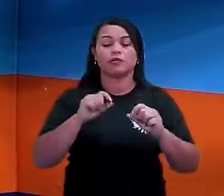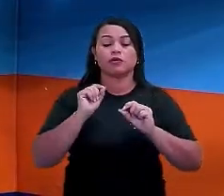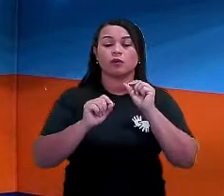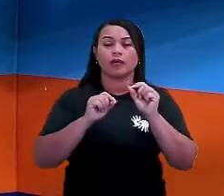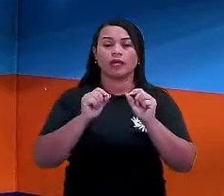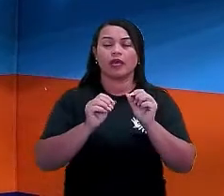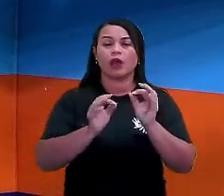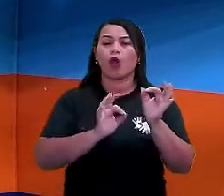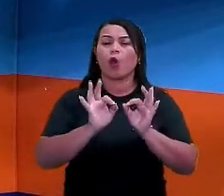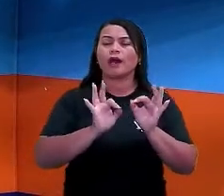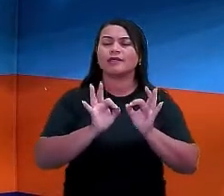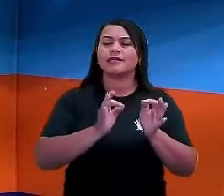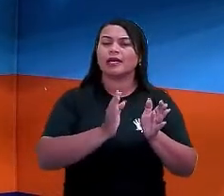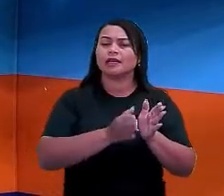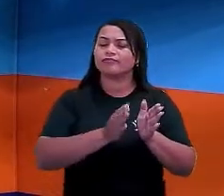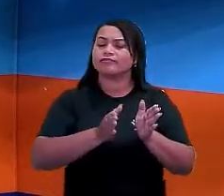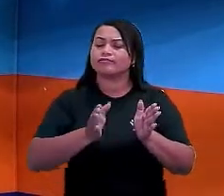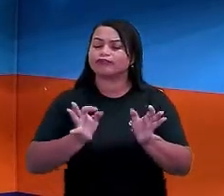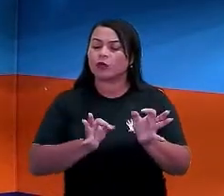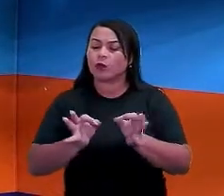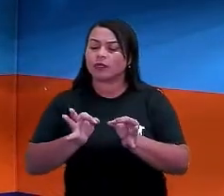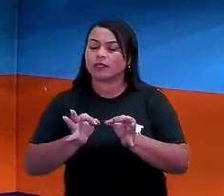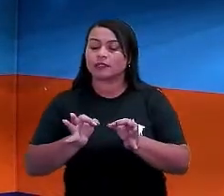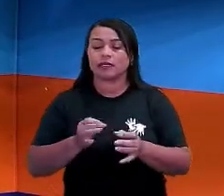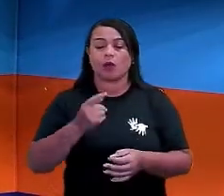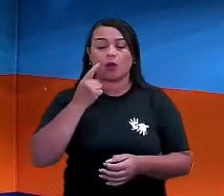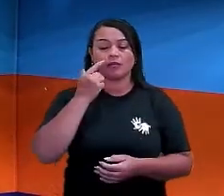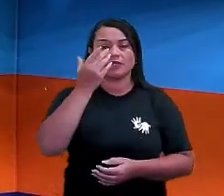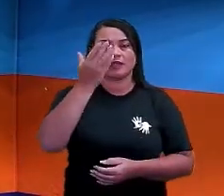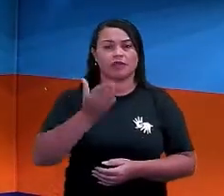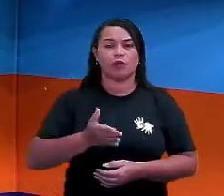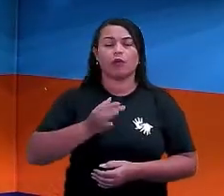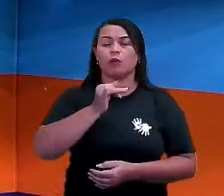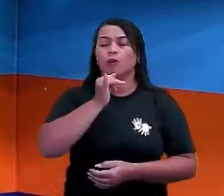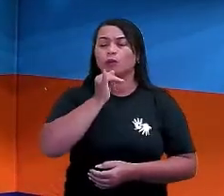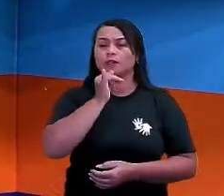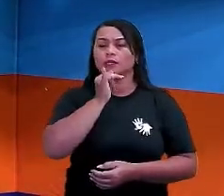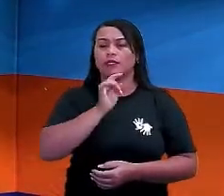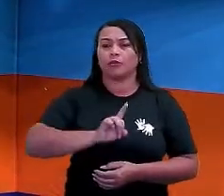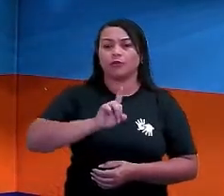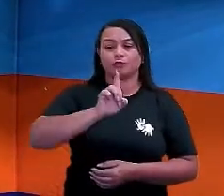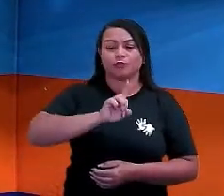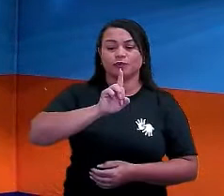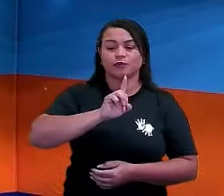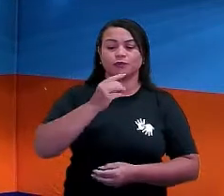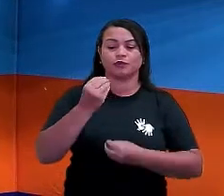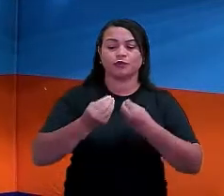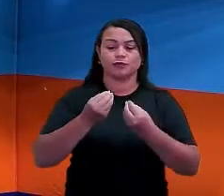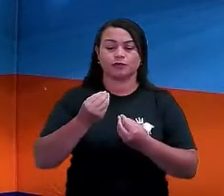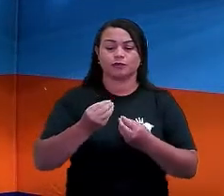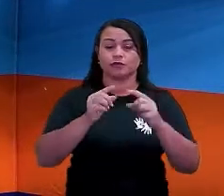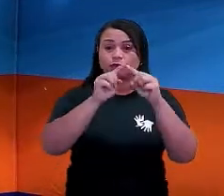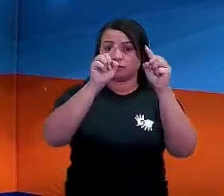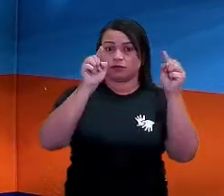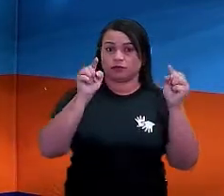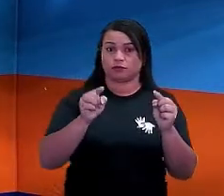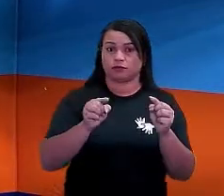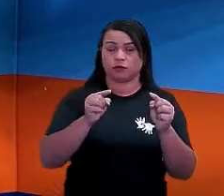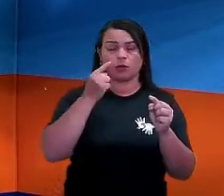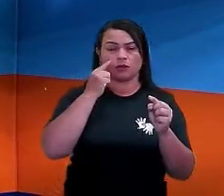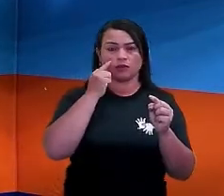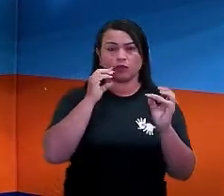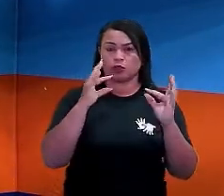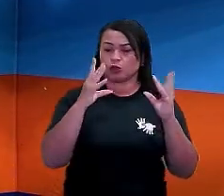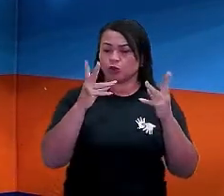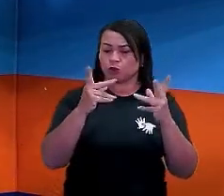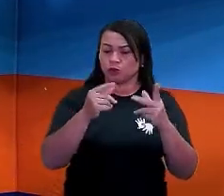ser ordenada. Tá? Então, percebam aqui os exemplos que eu trouxe. Né? Entre parênteses, vejam que todos